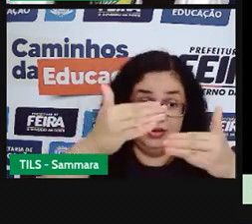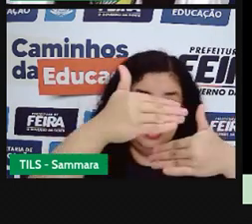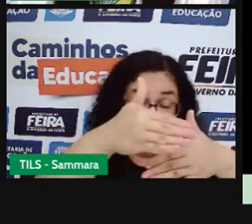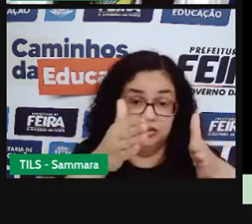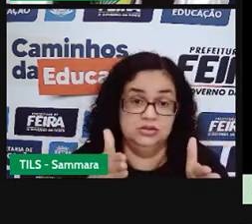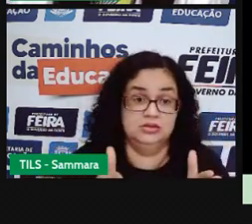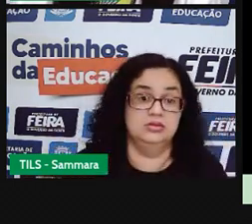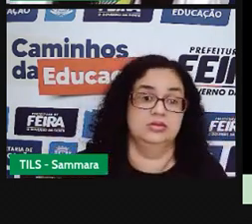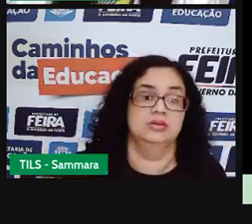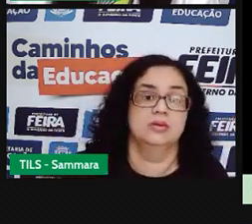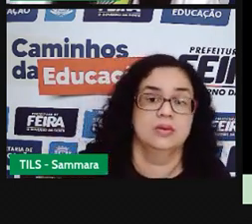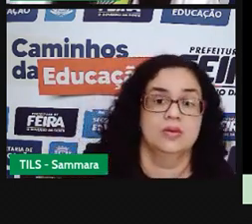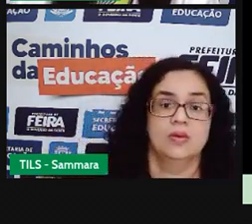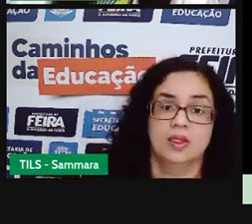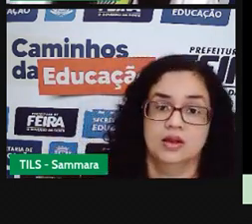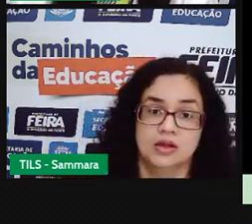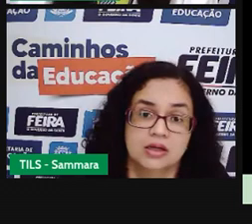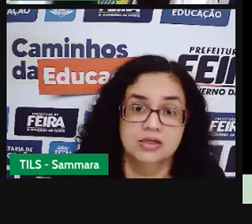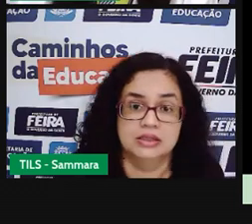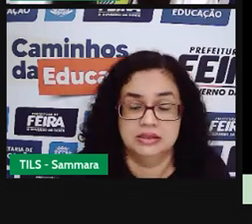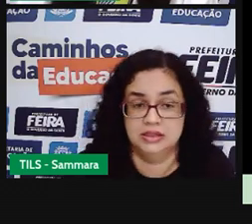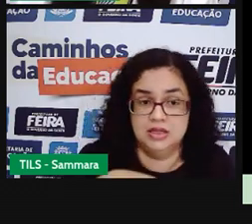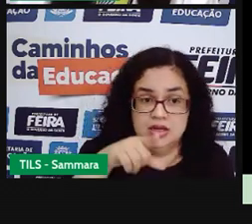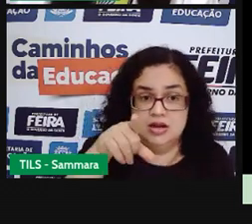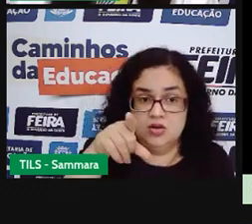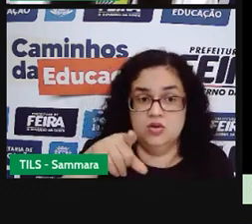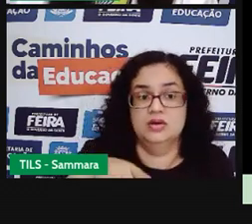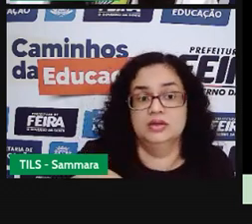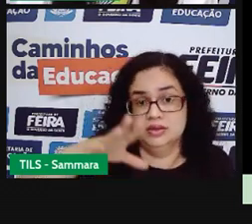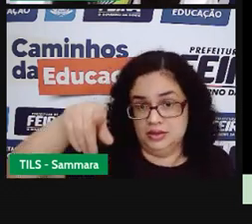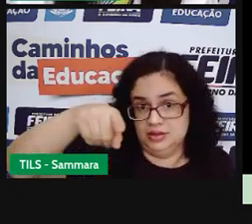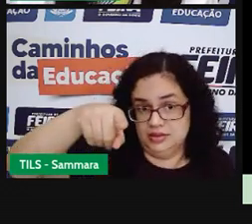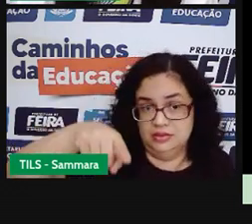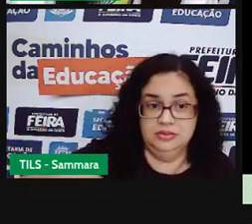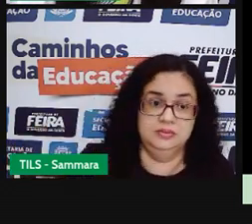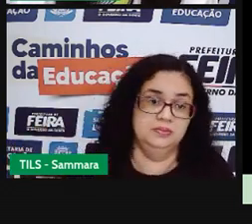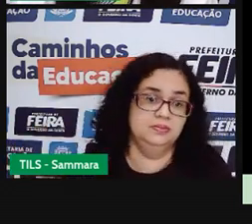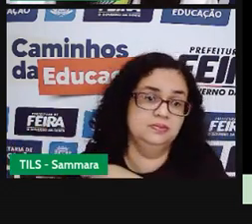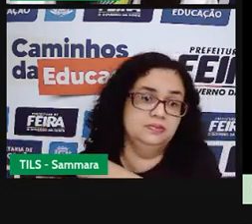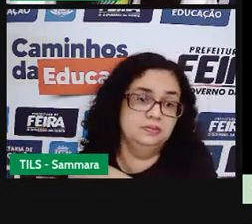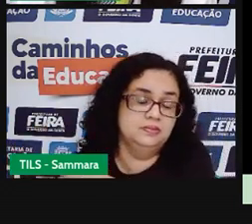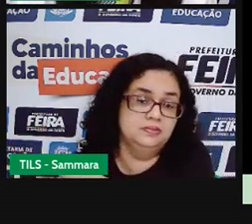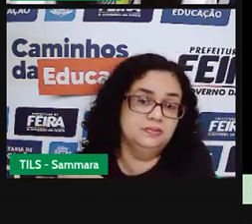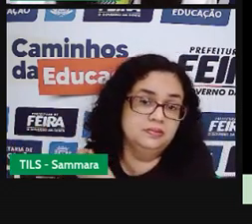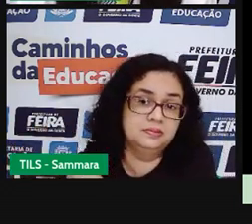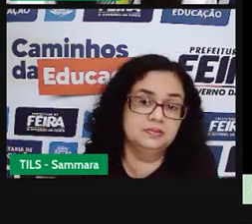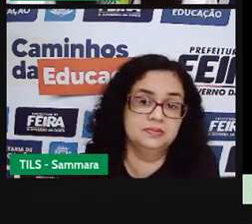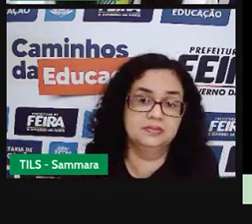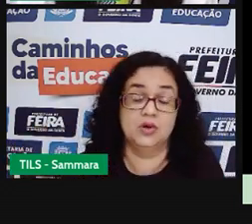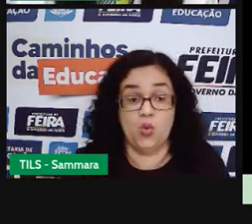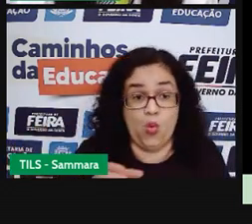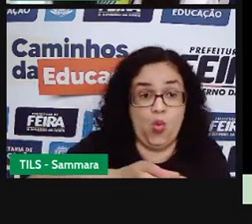dessa caixa aí eu vou retirar e olha uma garrafa